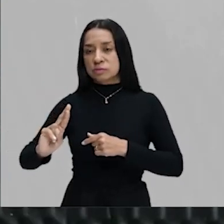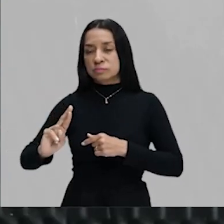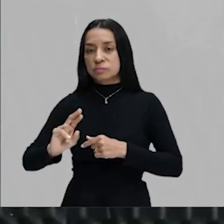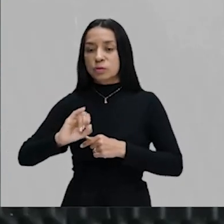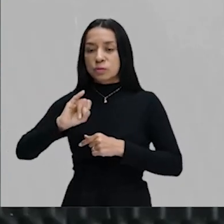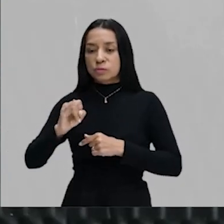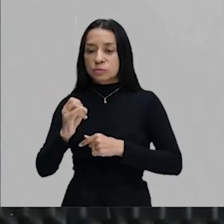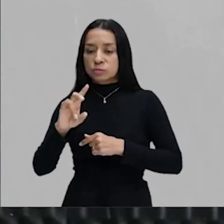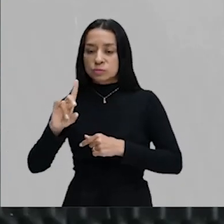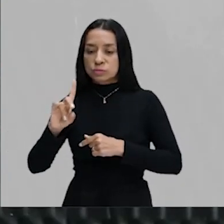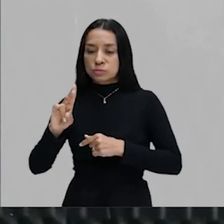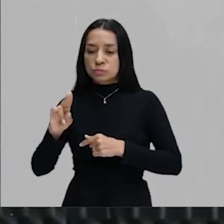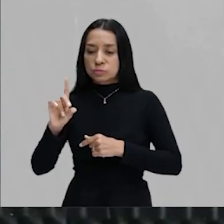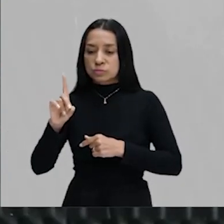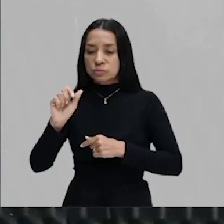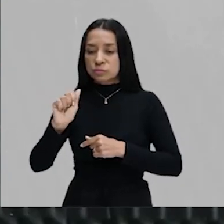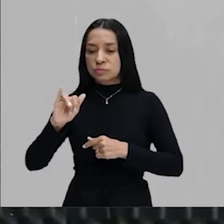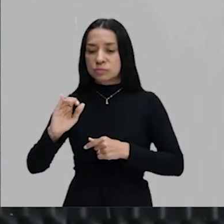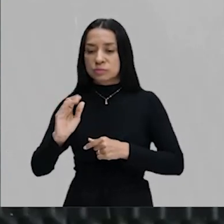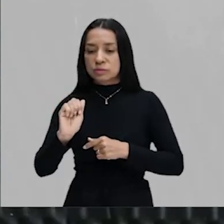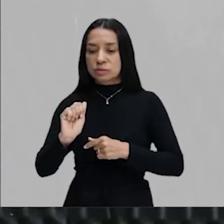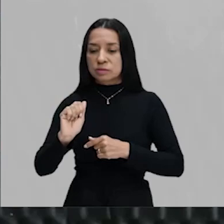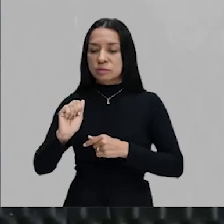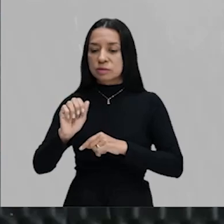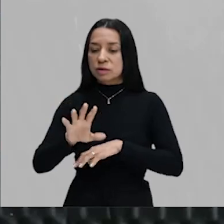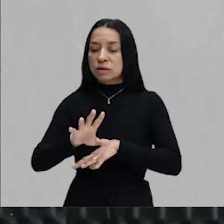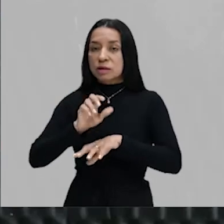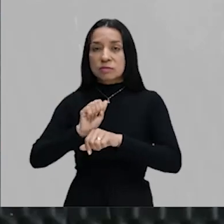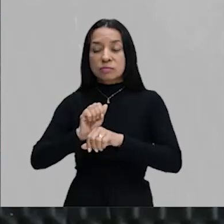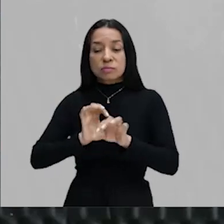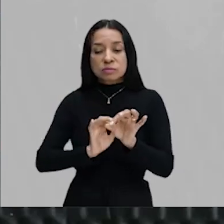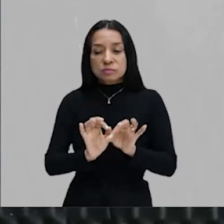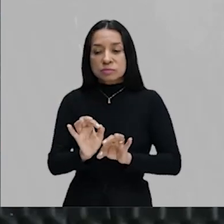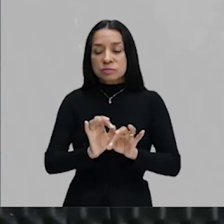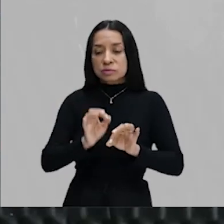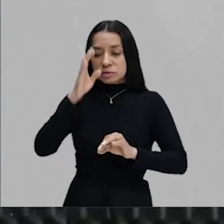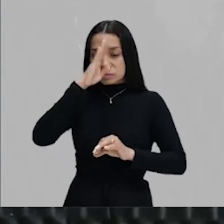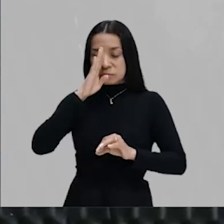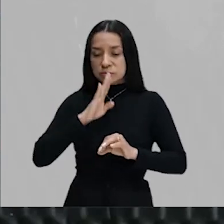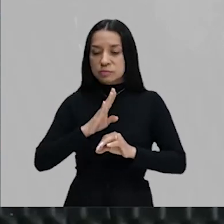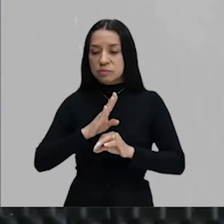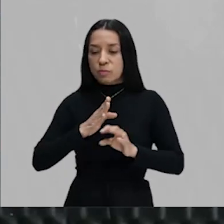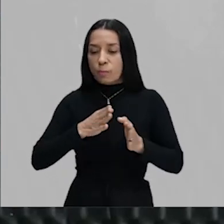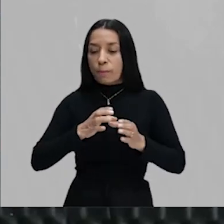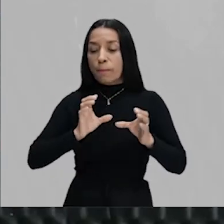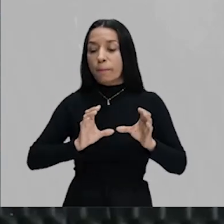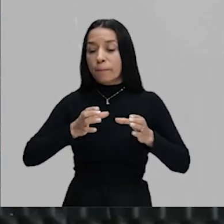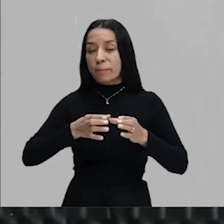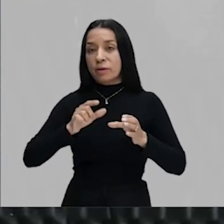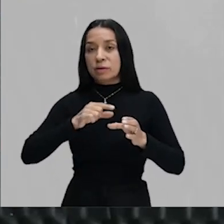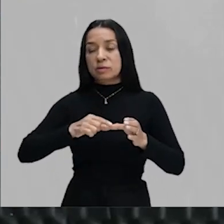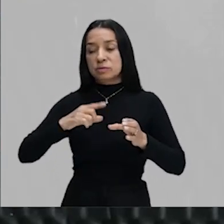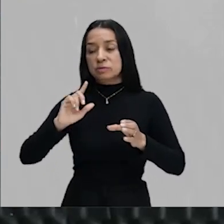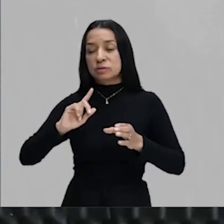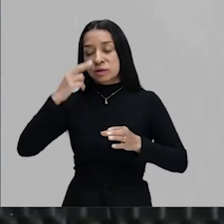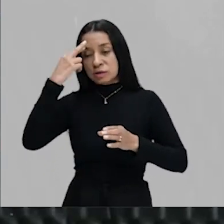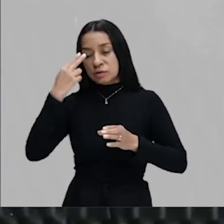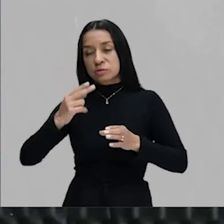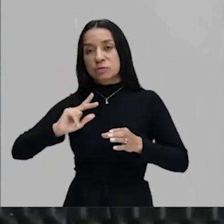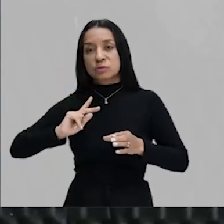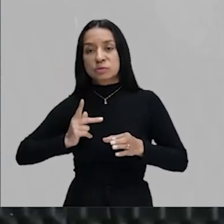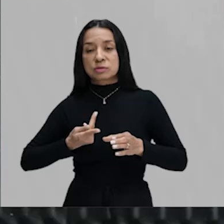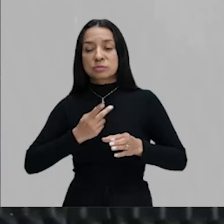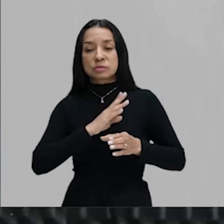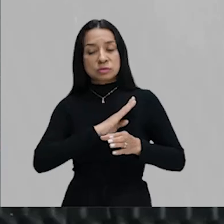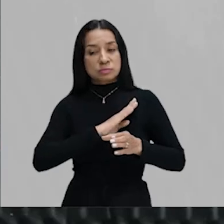cristã na formação do Brasil. Quer dizer, parte da história dos hebreus, inclusive, é